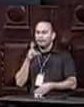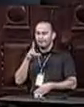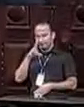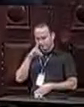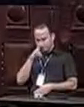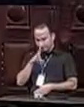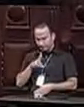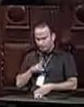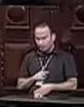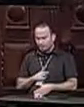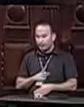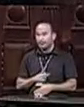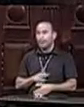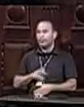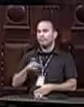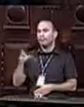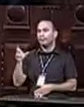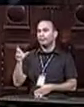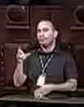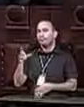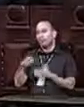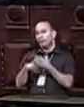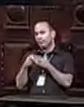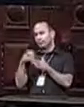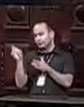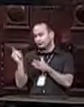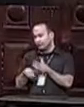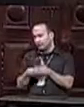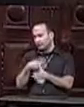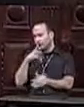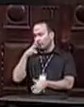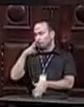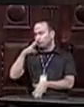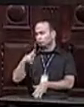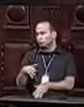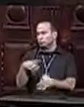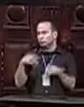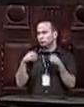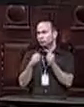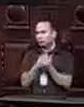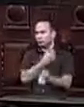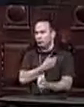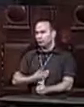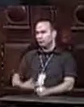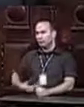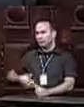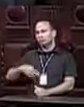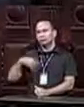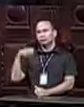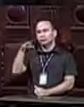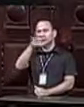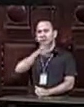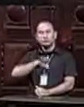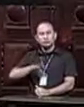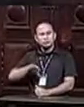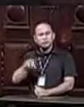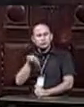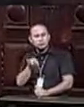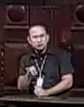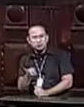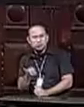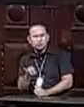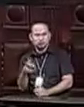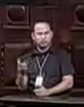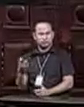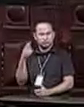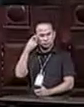FETranspor ponderou junto ao governo do Estado, no sentido de esclarecer: olha, será que a SEDUC não tem que